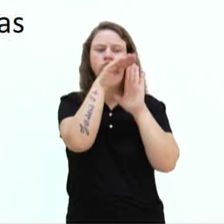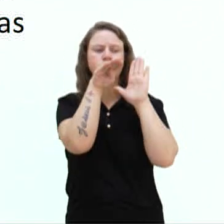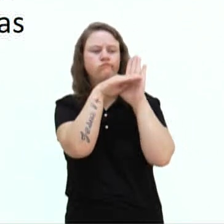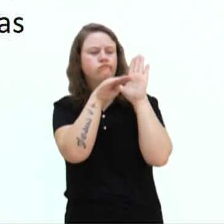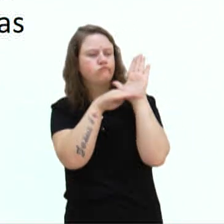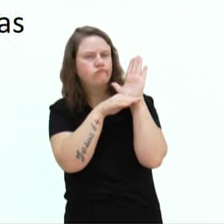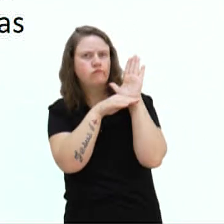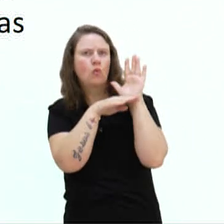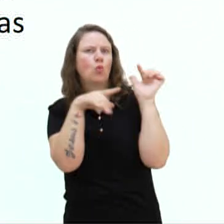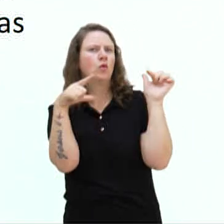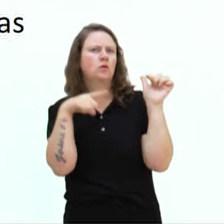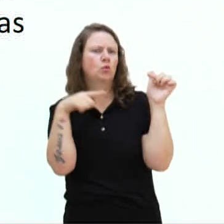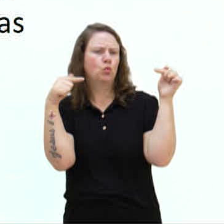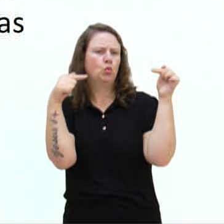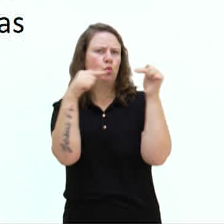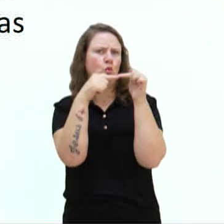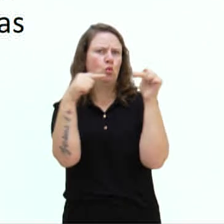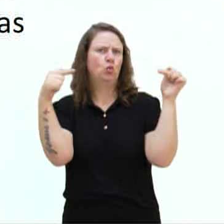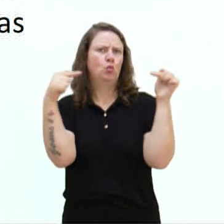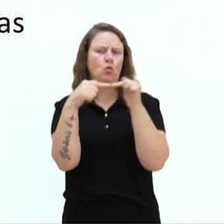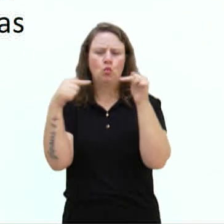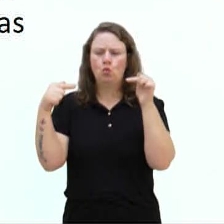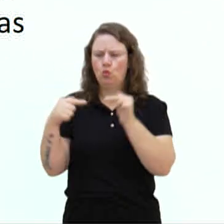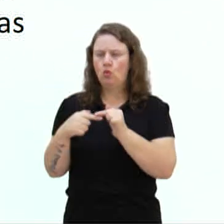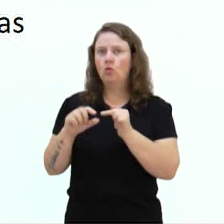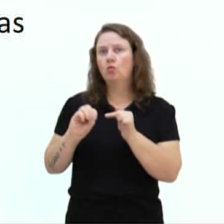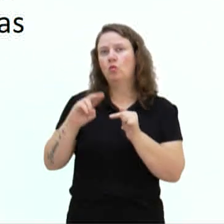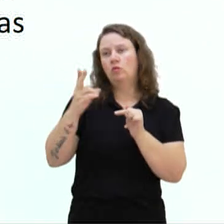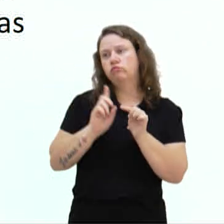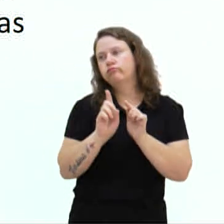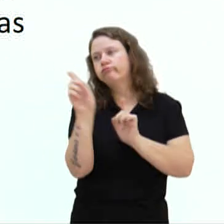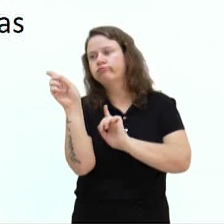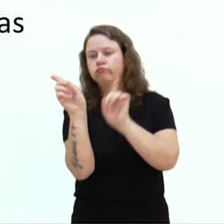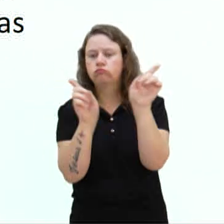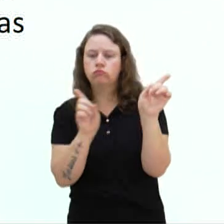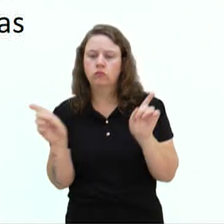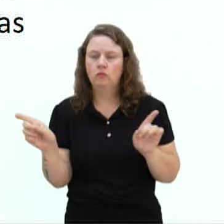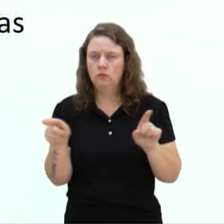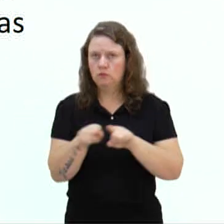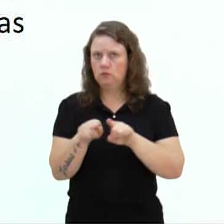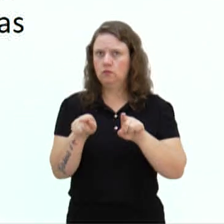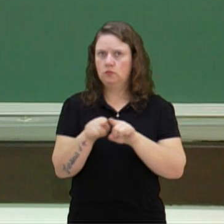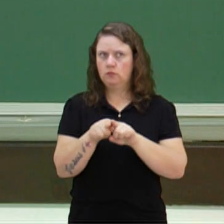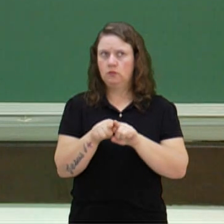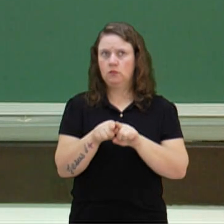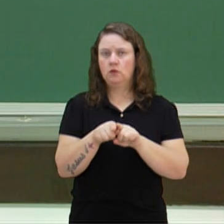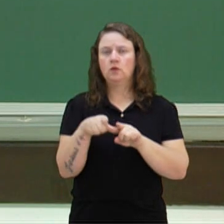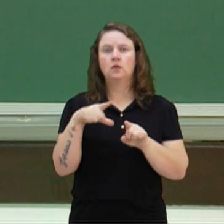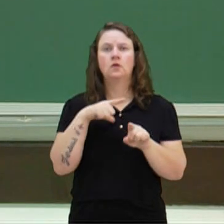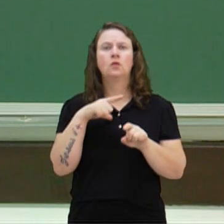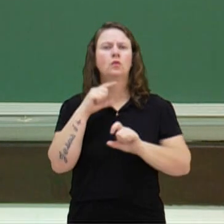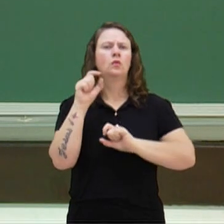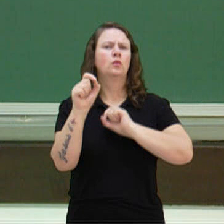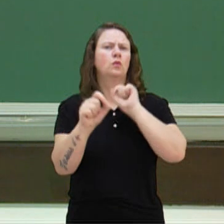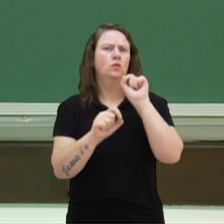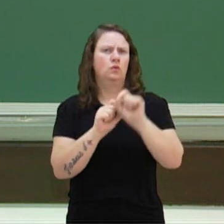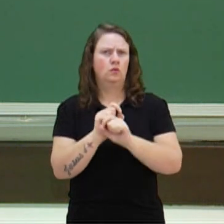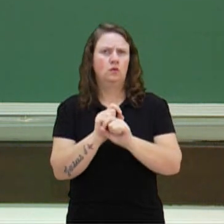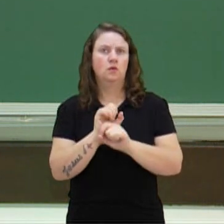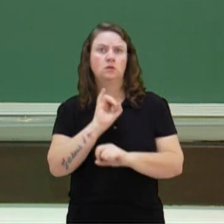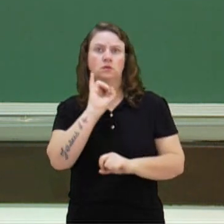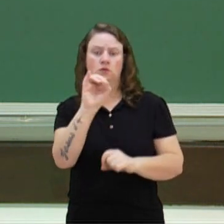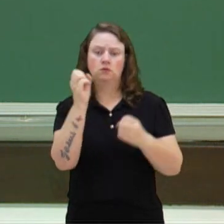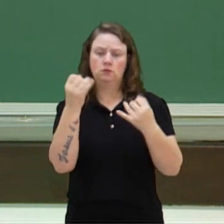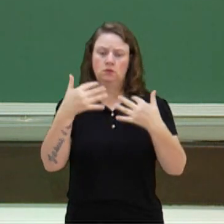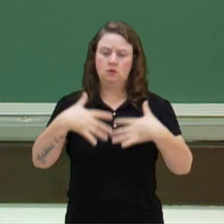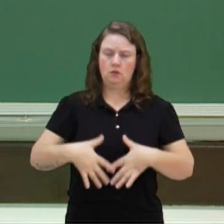e conectados com linhas ou setas, também chamados de arcos. Então, hierarquicamente, se eu estou falando